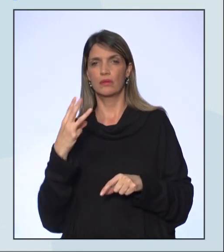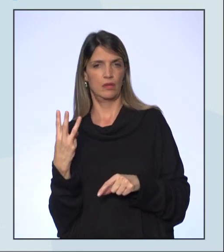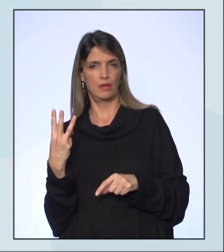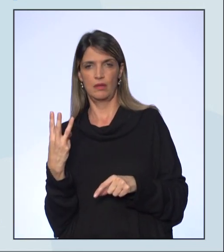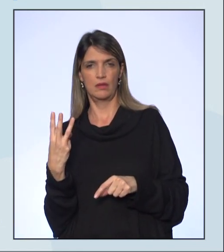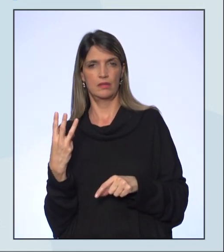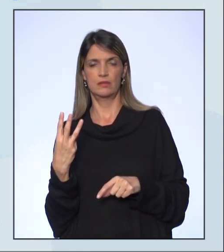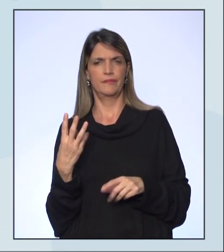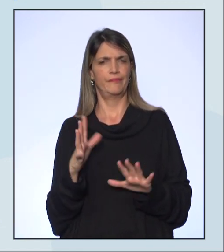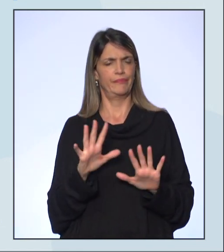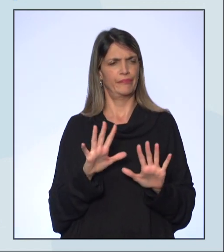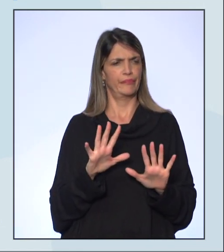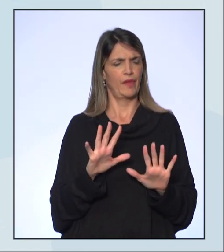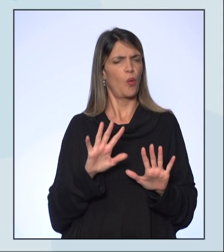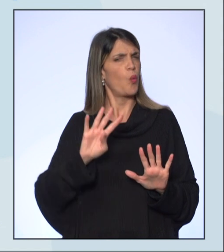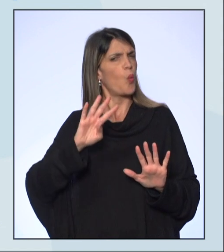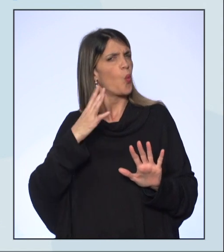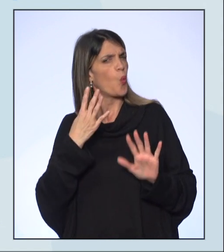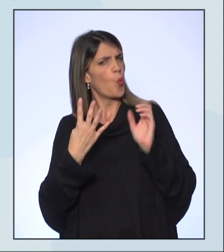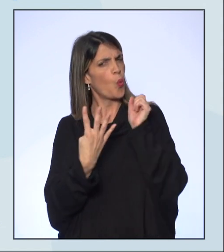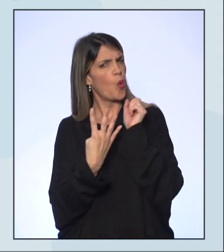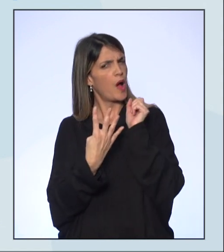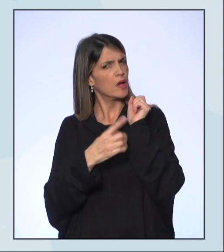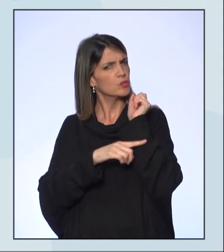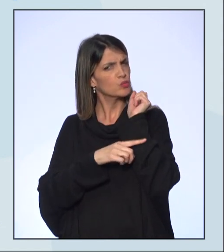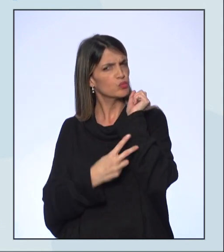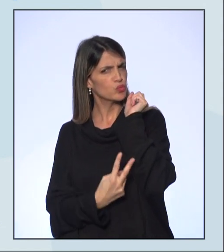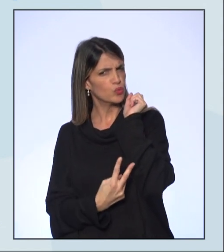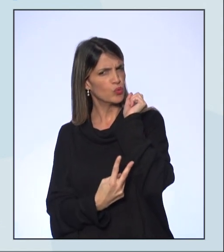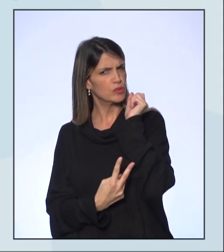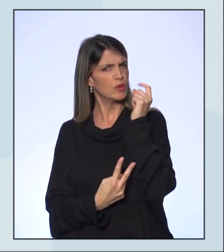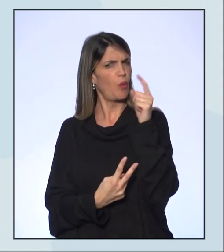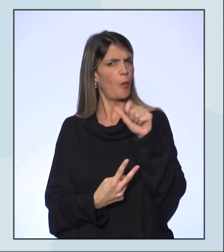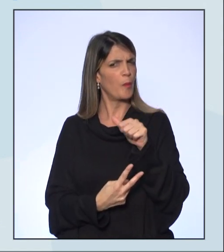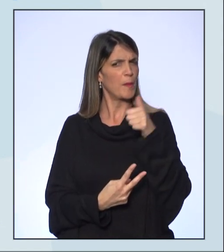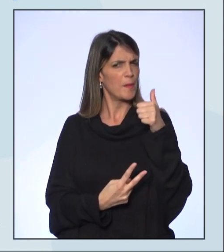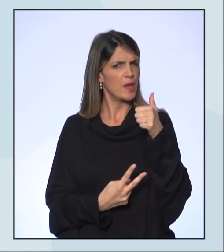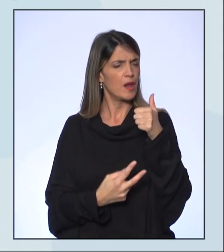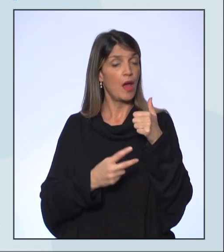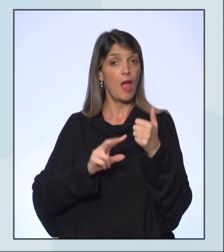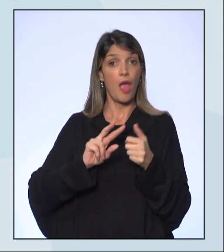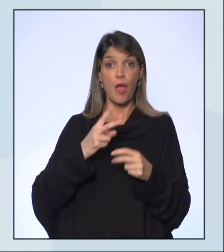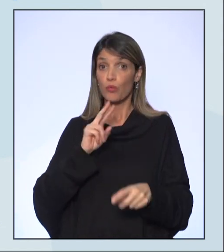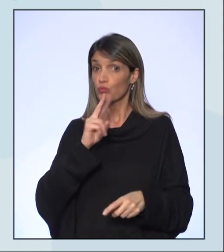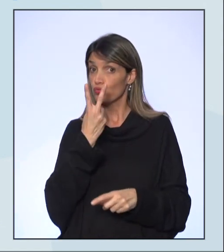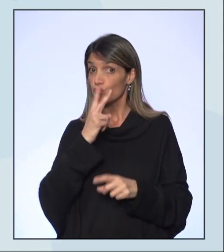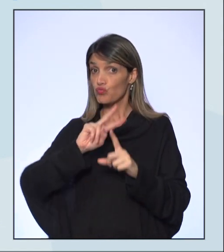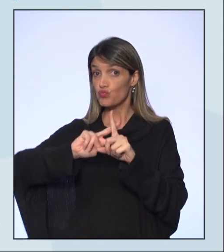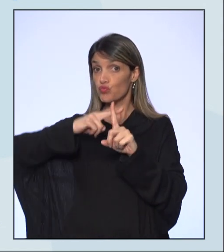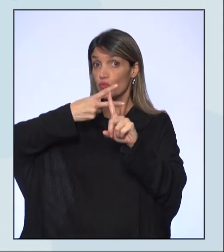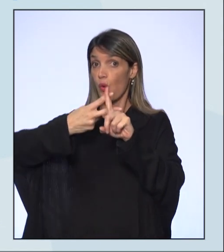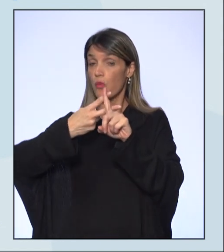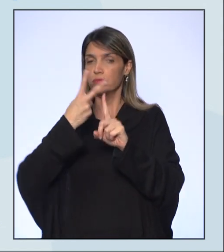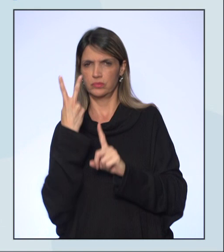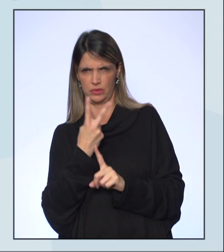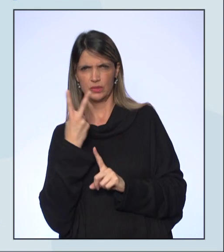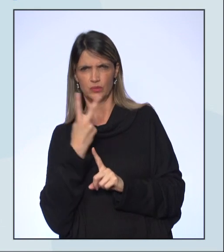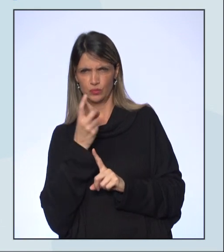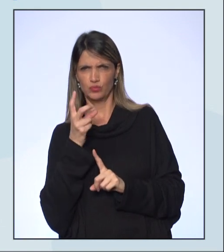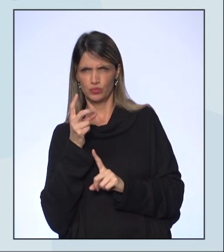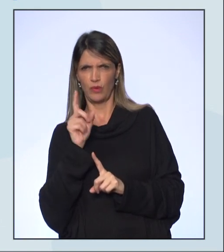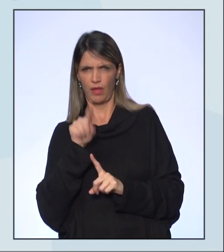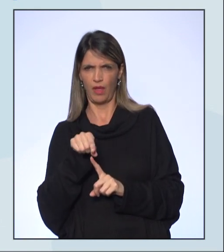direito. Quando eu falo que 4 está para 2, eu falo que o primeiro segmento é o dobro do segundo. Isso! Ah, muito bom. Aquele